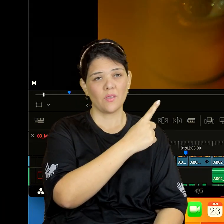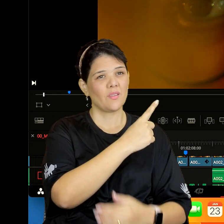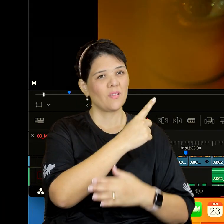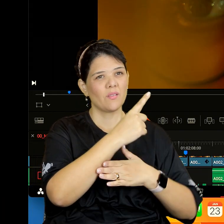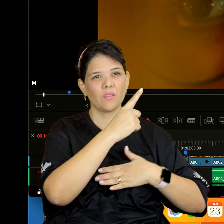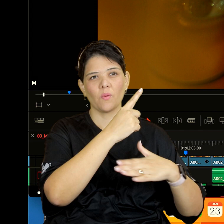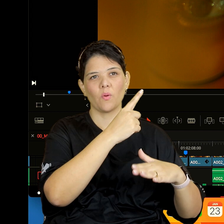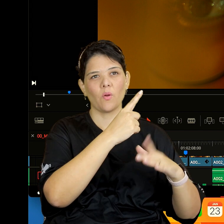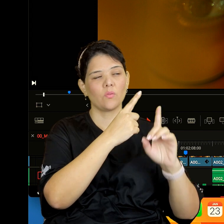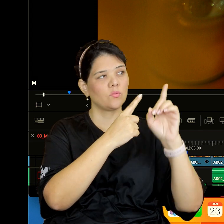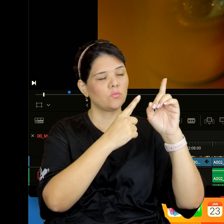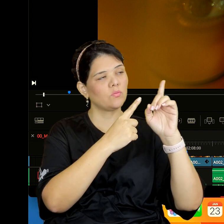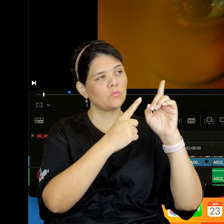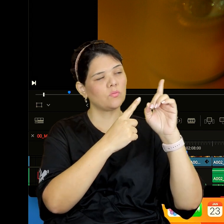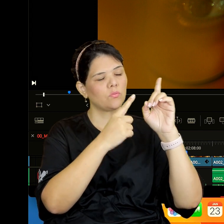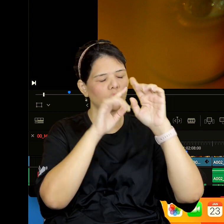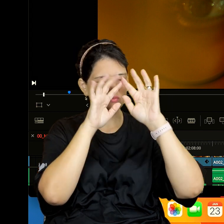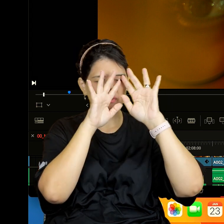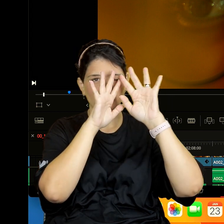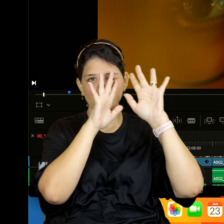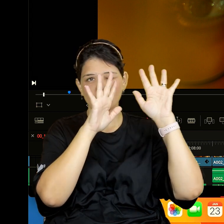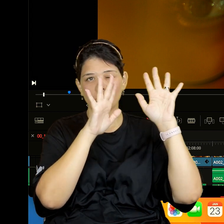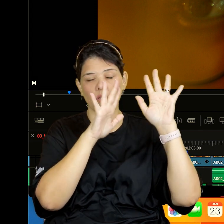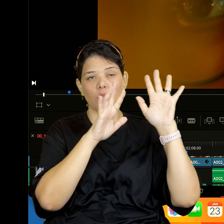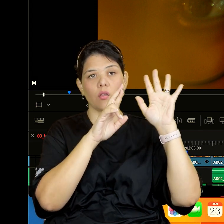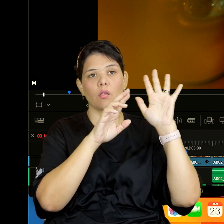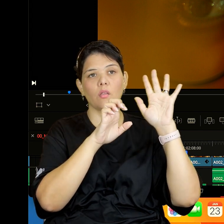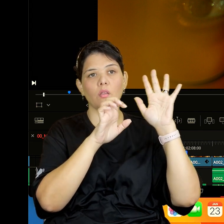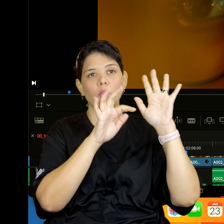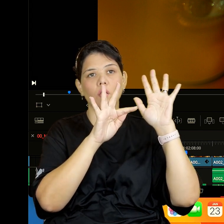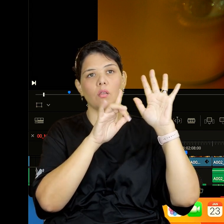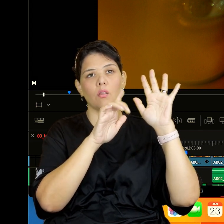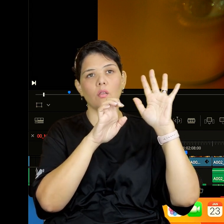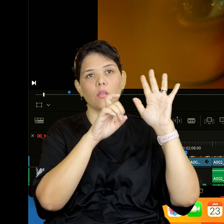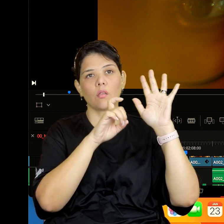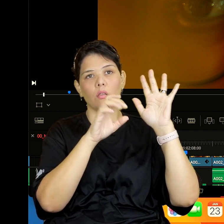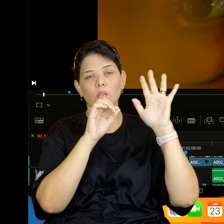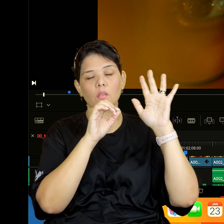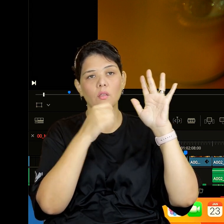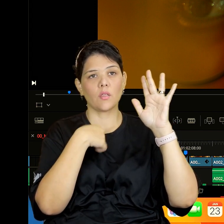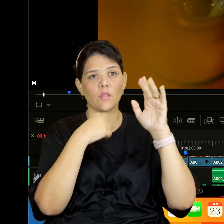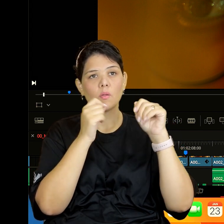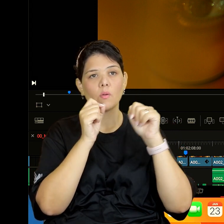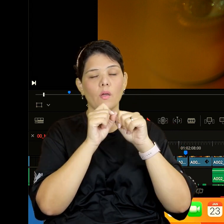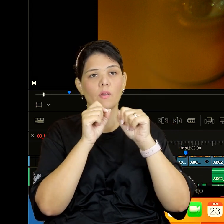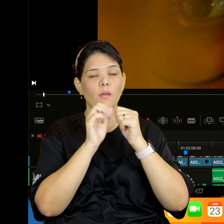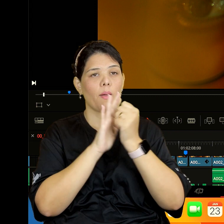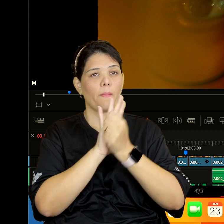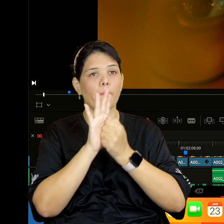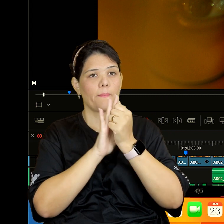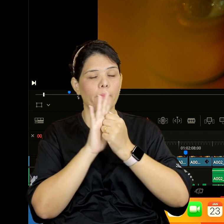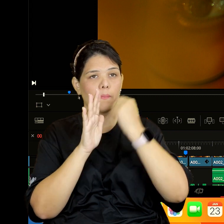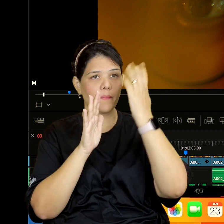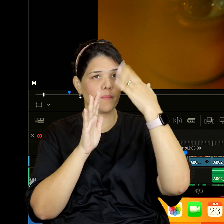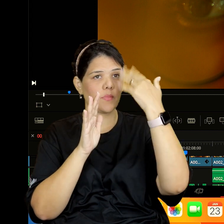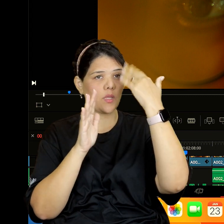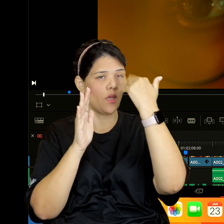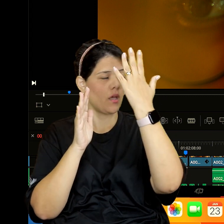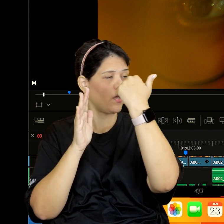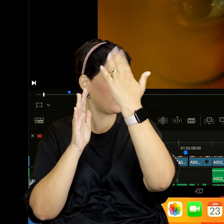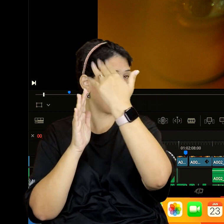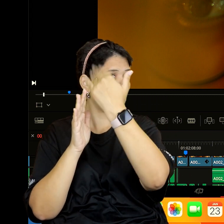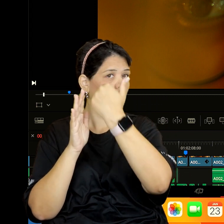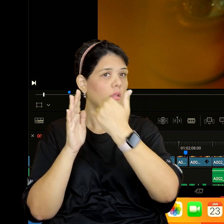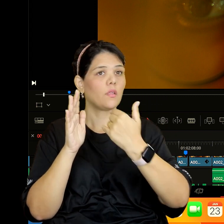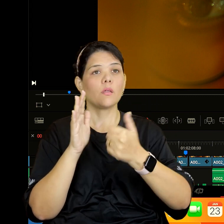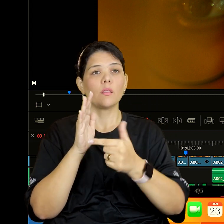faria o quê? Eu marcaria isso aqui, apagaria tudo e pintaria tudo para não existir esse reflexo